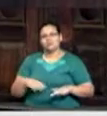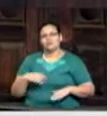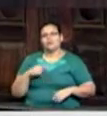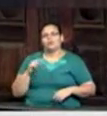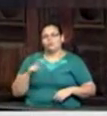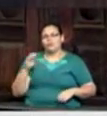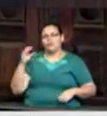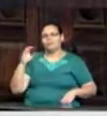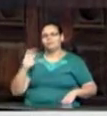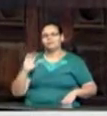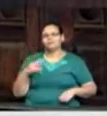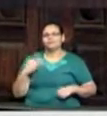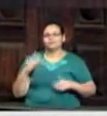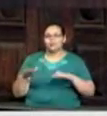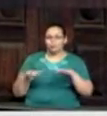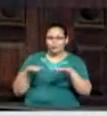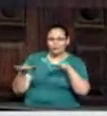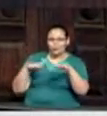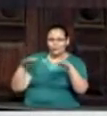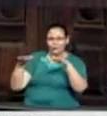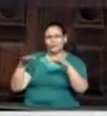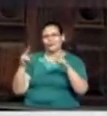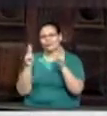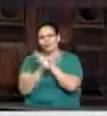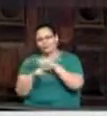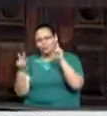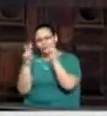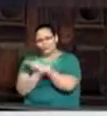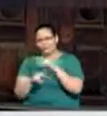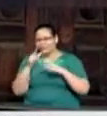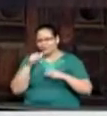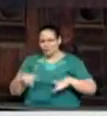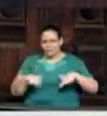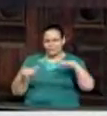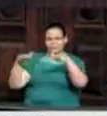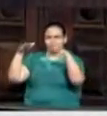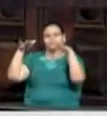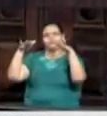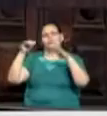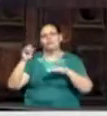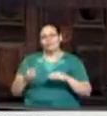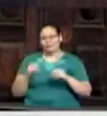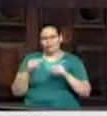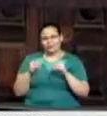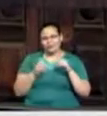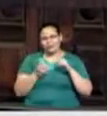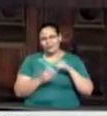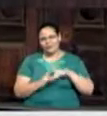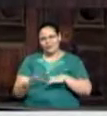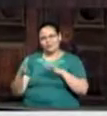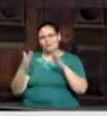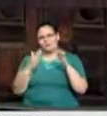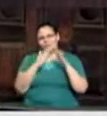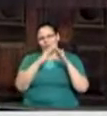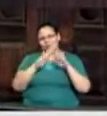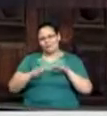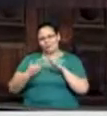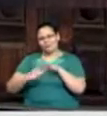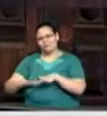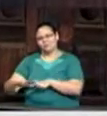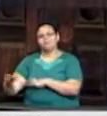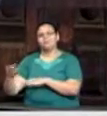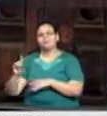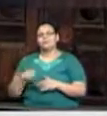climáticas, enfim, terremotos, vendavais, inundações, deslizamentos de terra. Ora, nós estamos